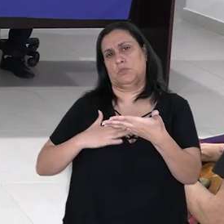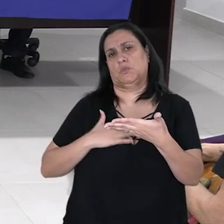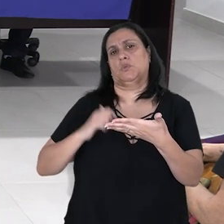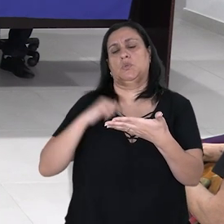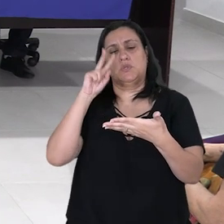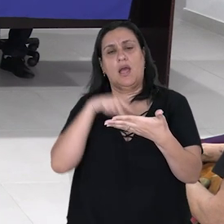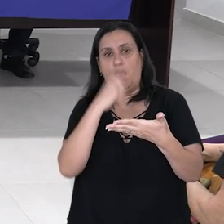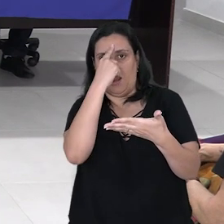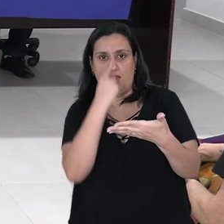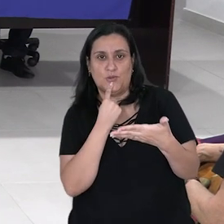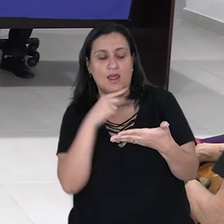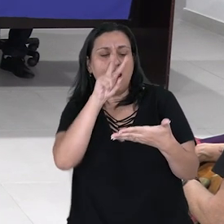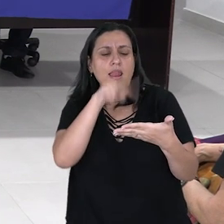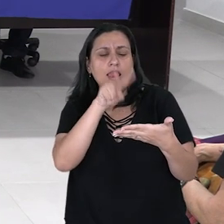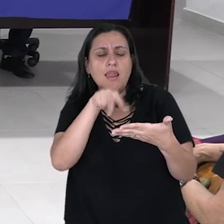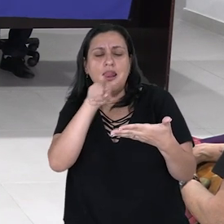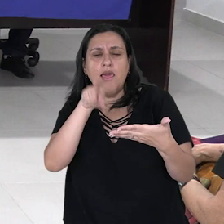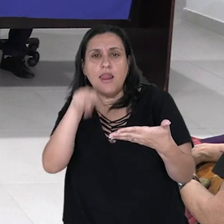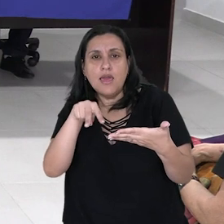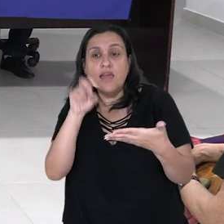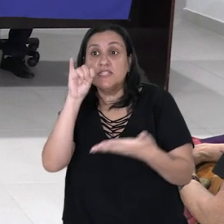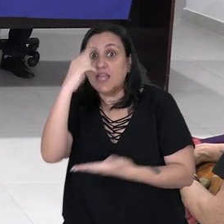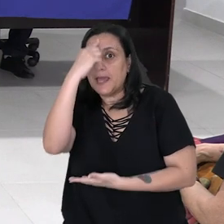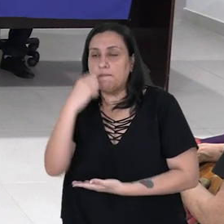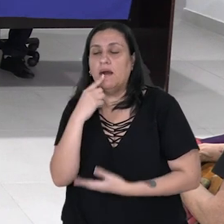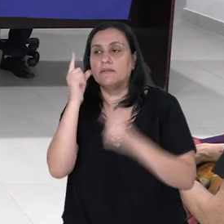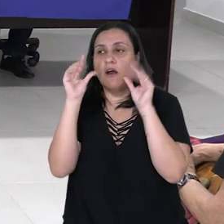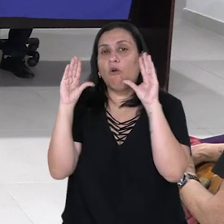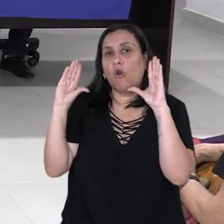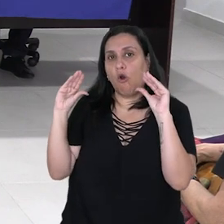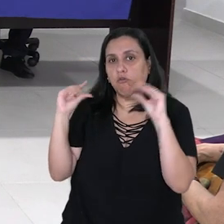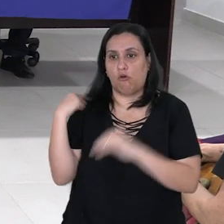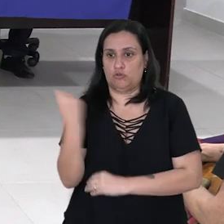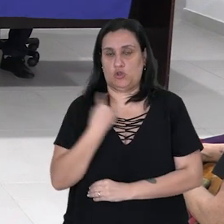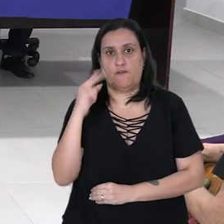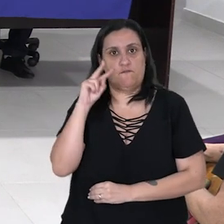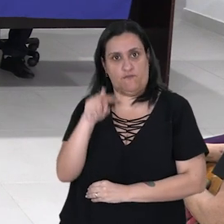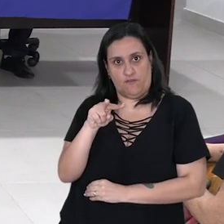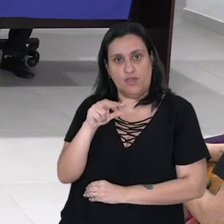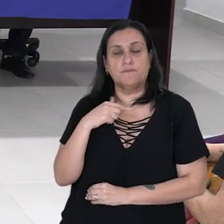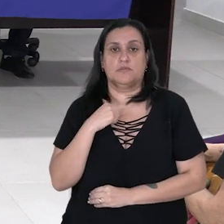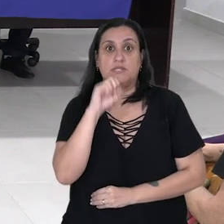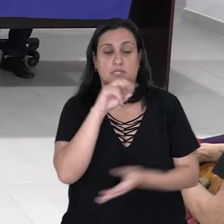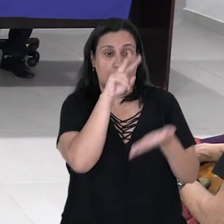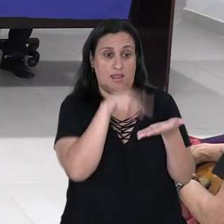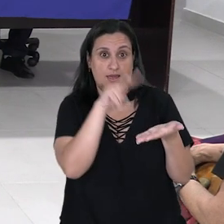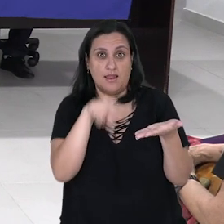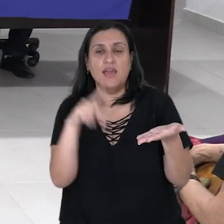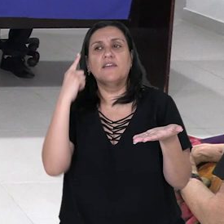a leitura, né? A gente olha assim a imagem, aí a gente fica imaginando aquela imagem, como